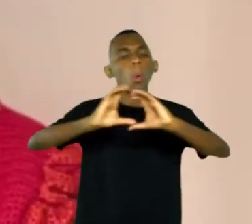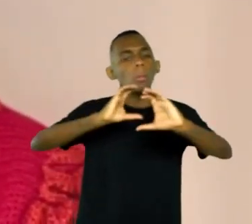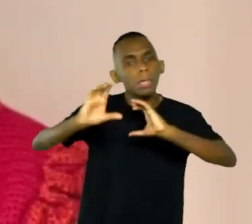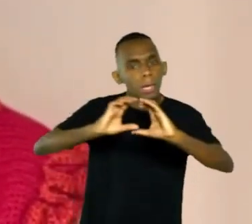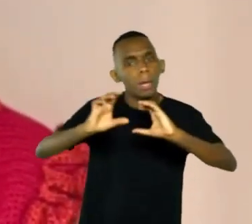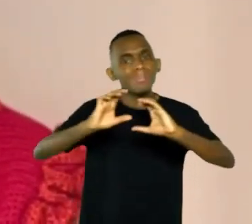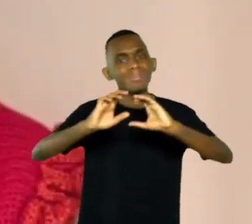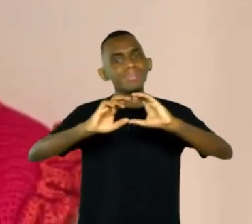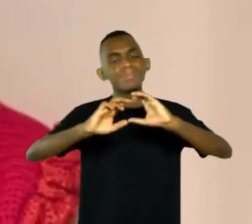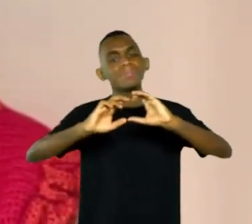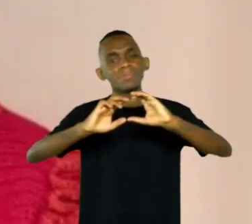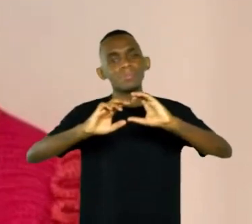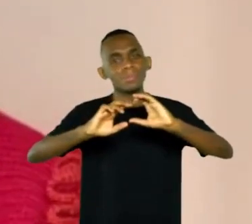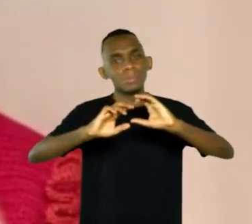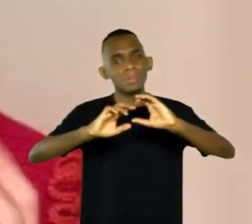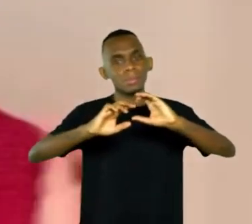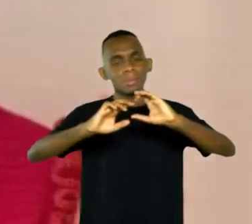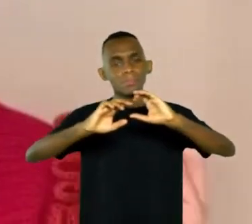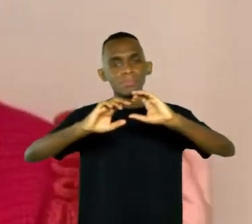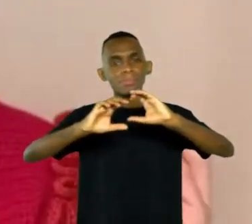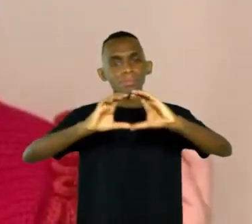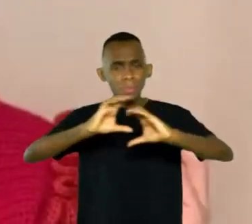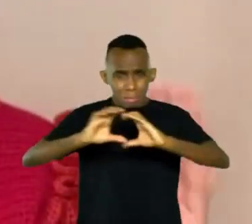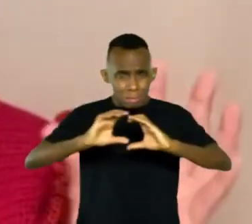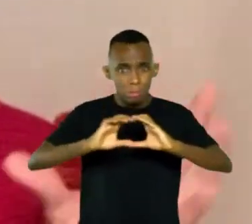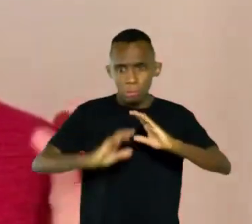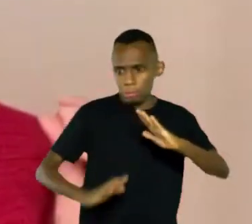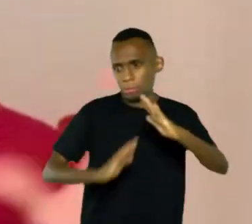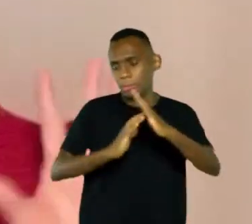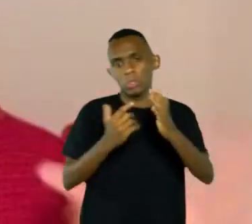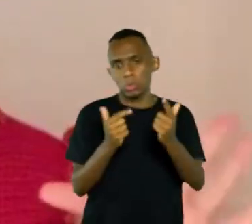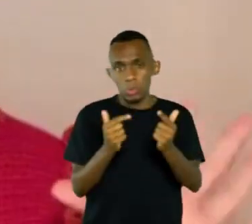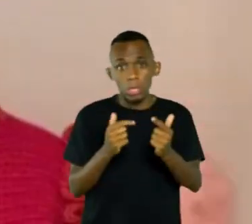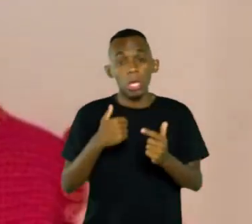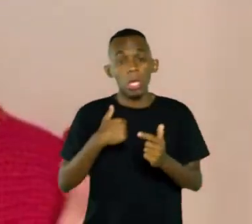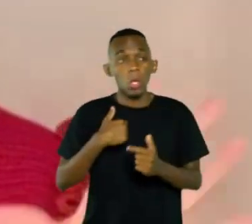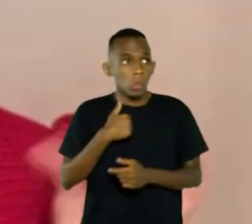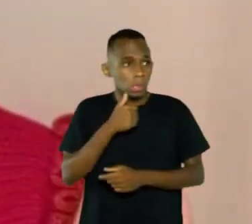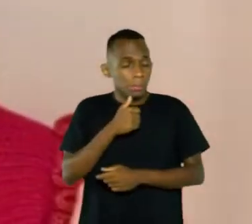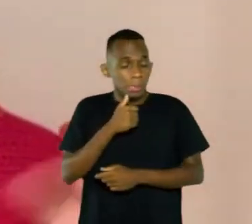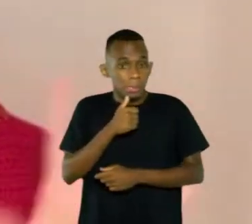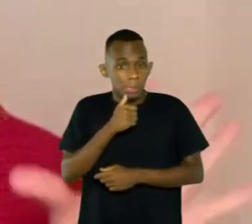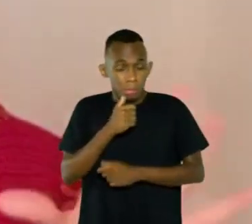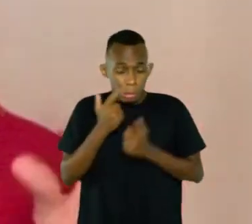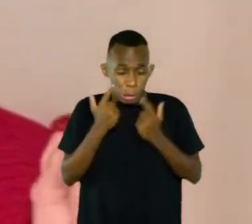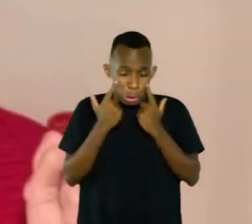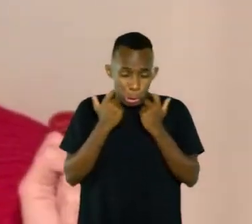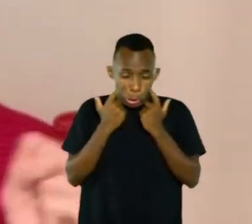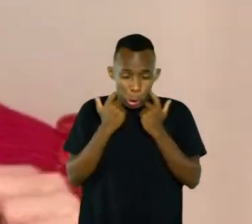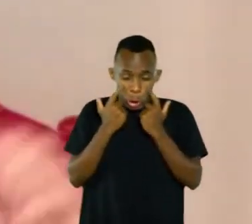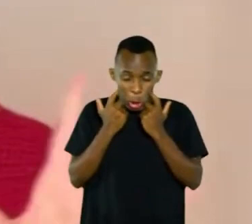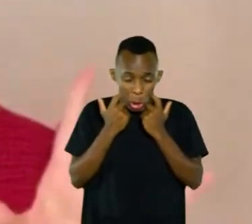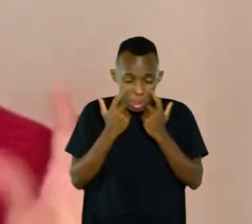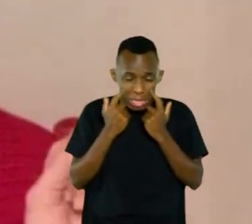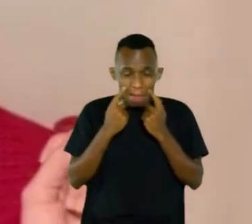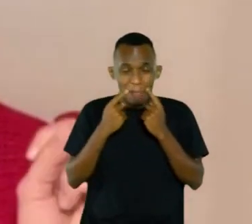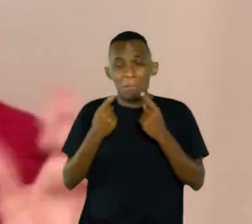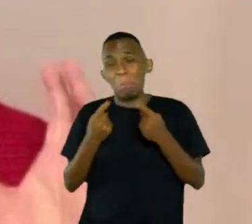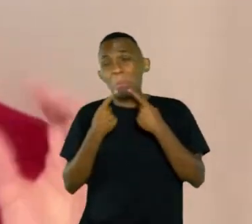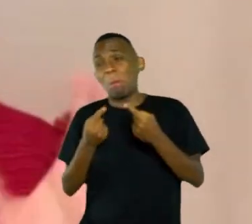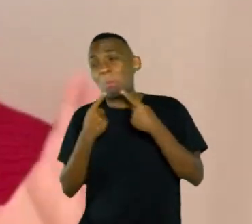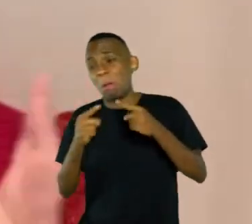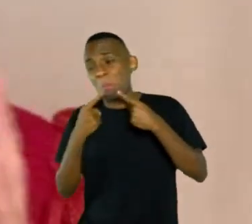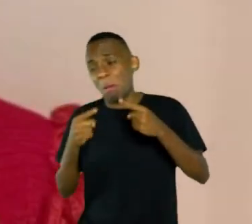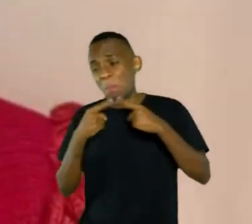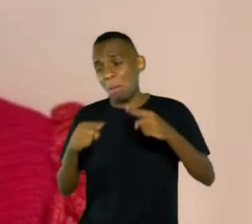seria tão estridente, né? Eu era uma menina estridente, que chorava, que reclamava, que era ranzinza.